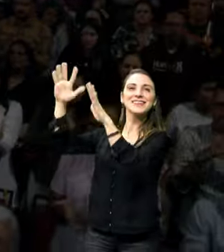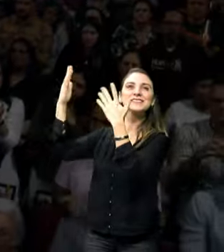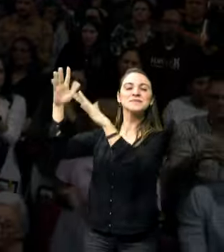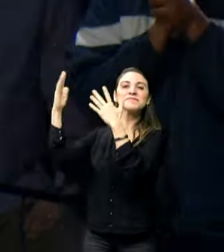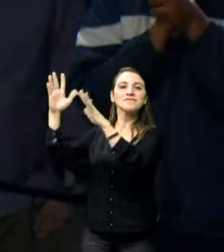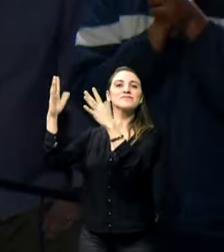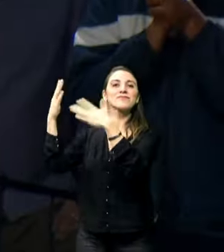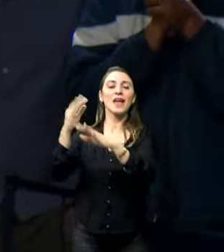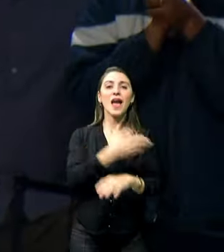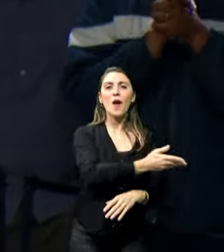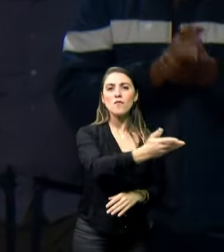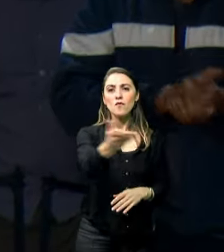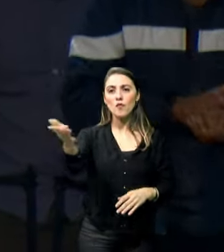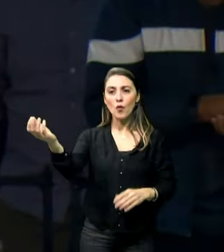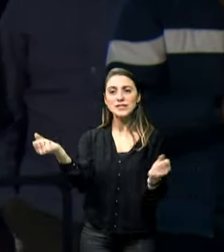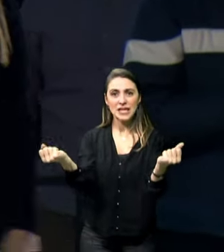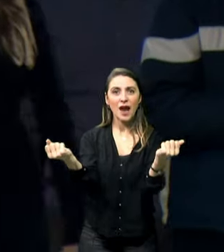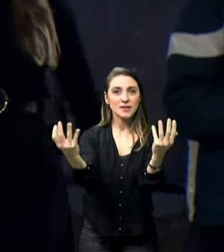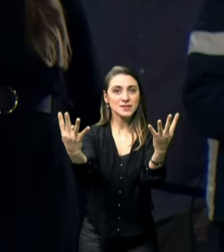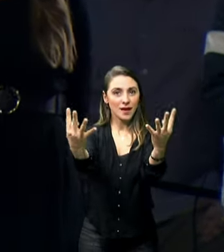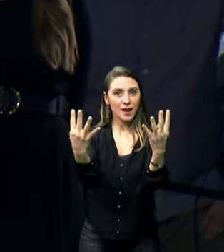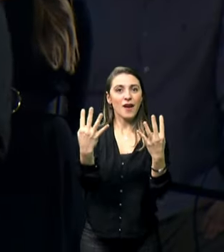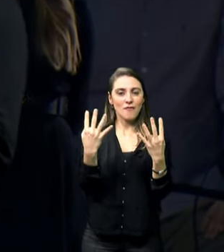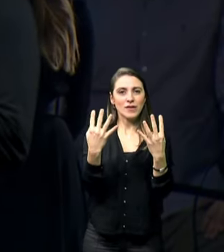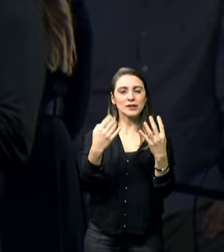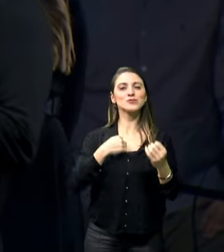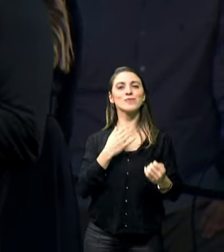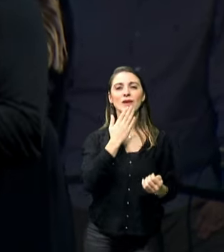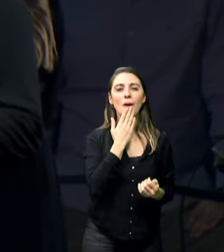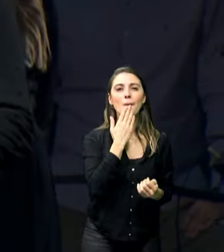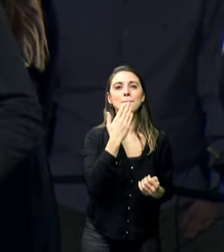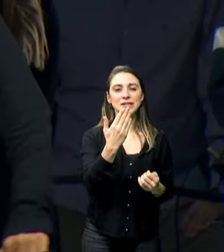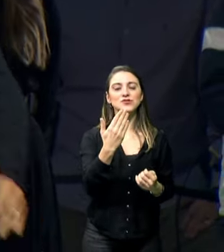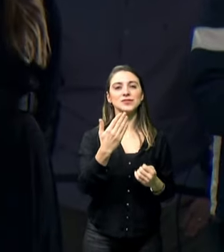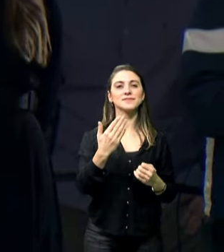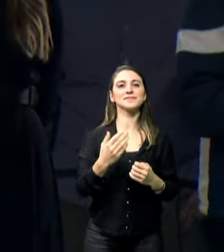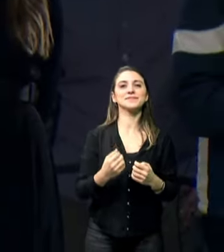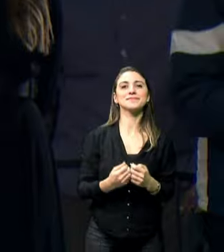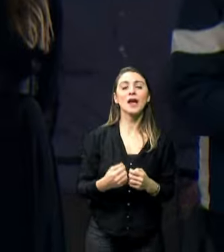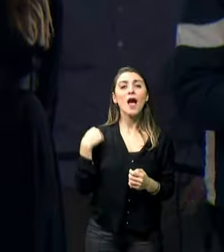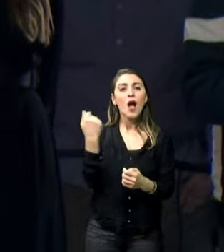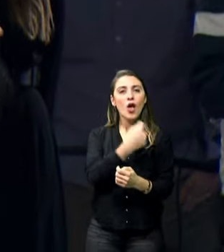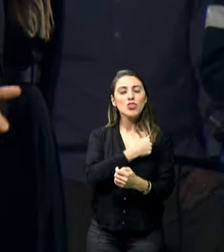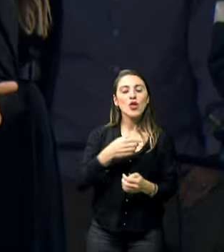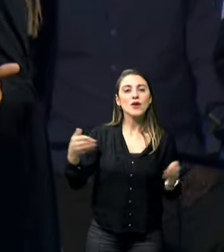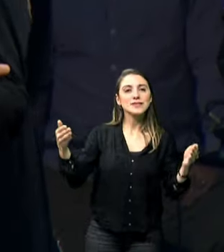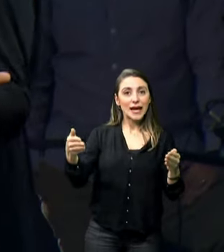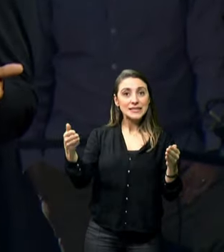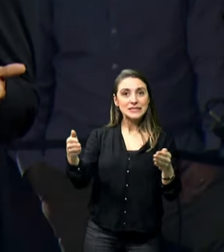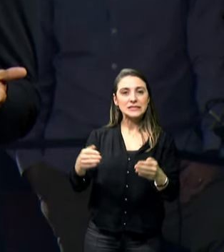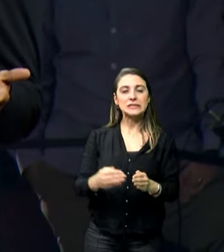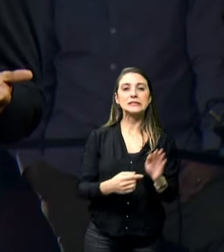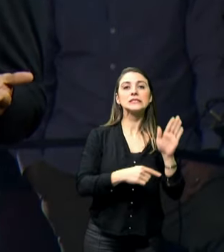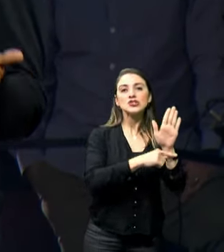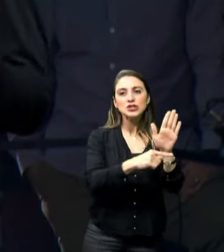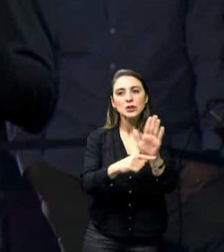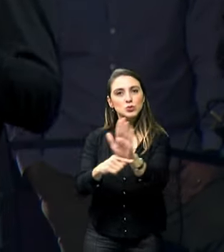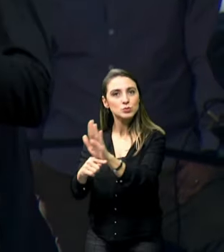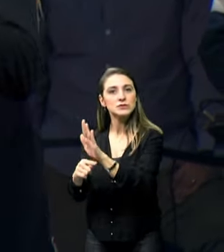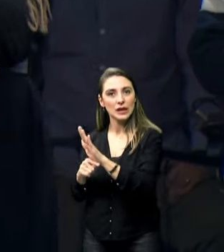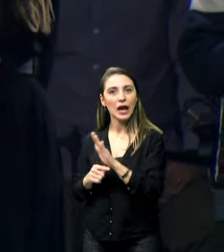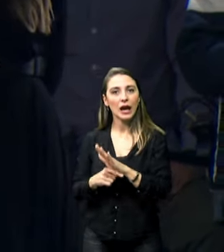Vocês que estão aqui à frente, me deixa te pedir algo. Nós estamos aqui para te servir, para